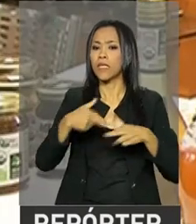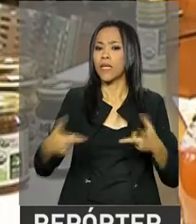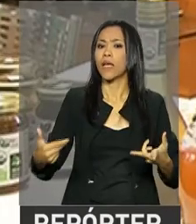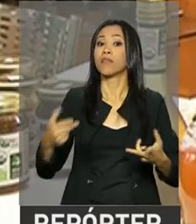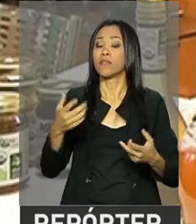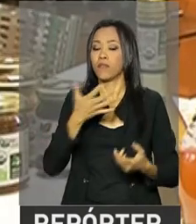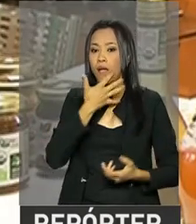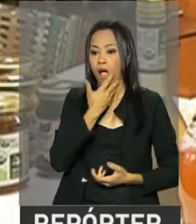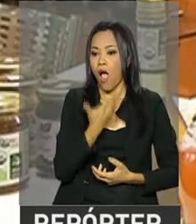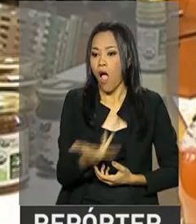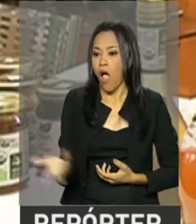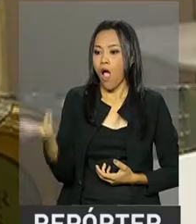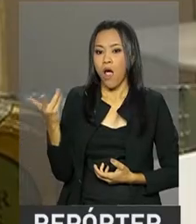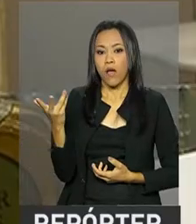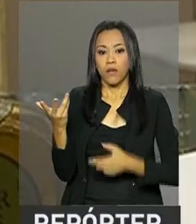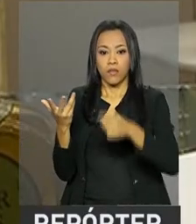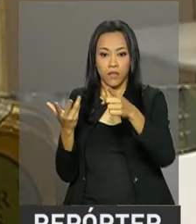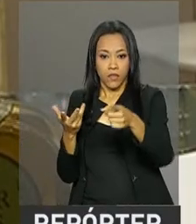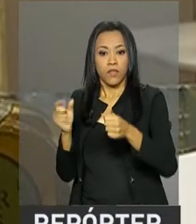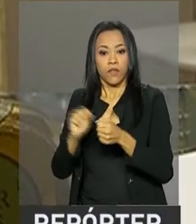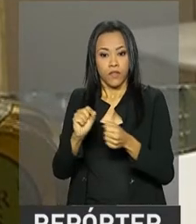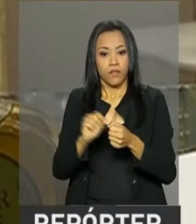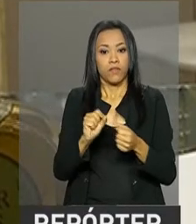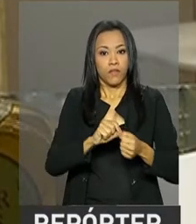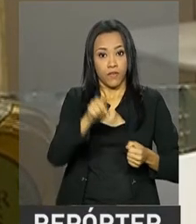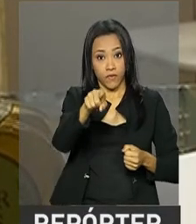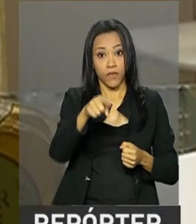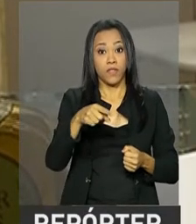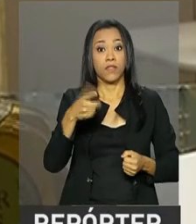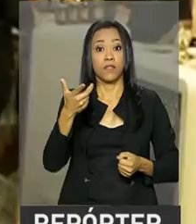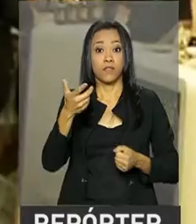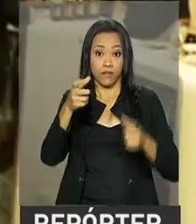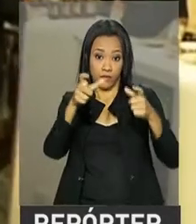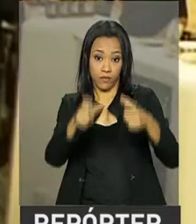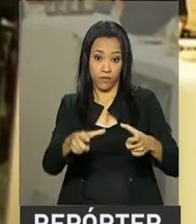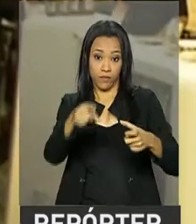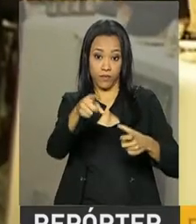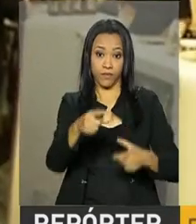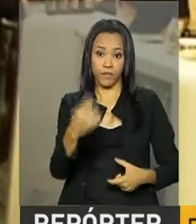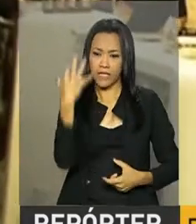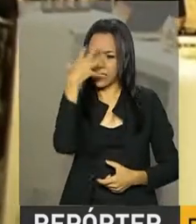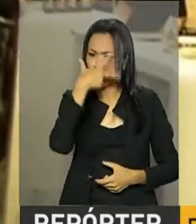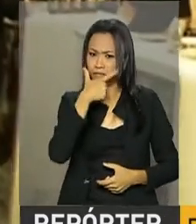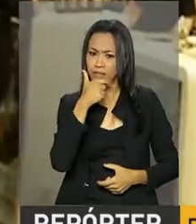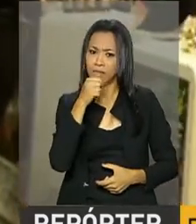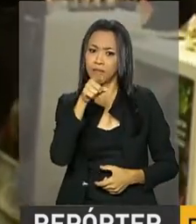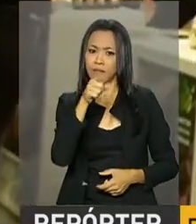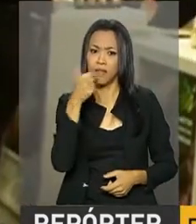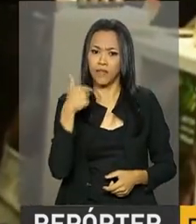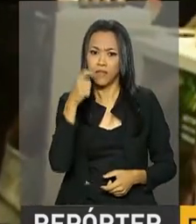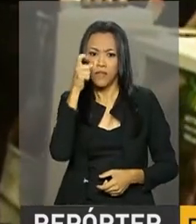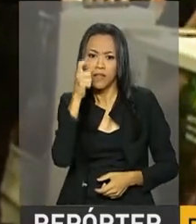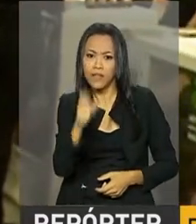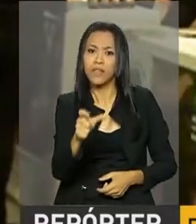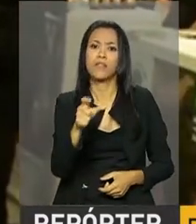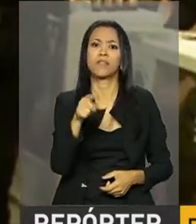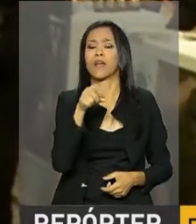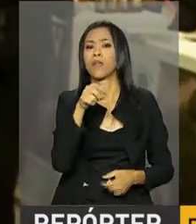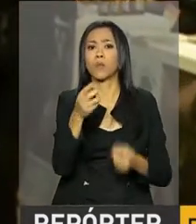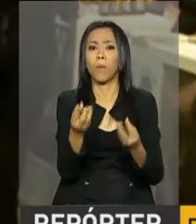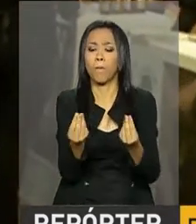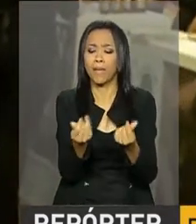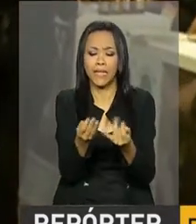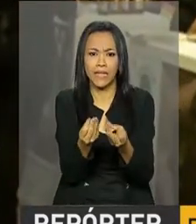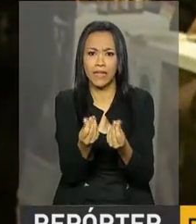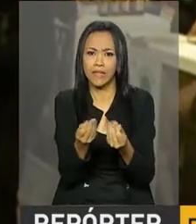se encantou com os acessórios produzidos pela comunidade de Maria Zélia. É belíssimo, né? E a gente ficou interessado pelo tipo de